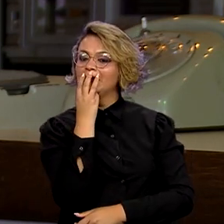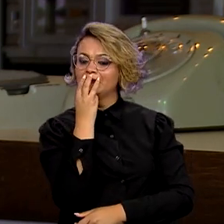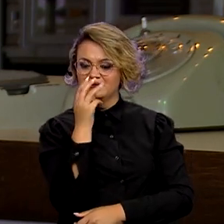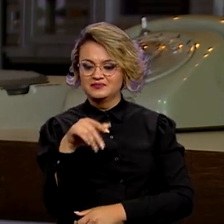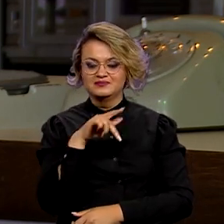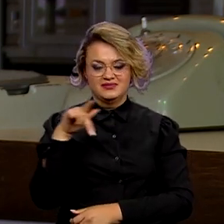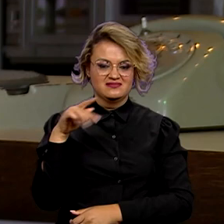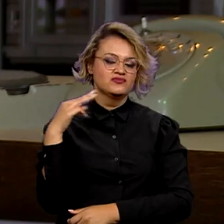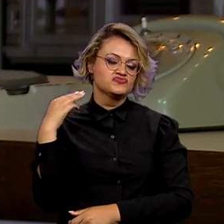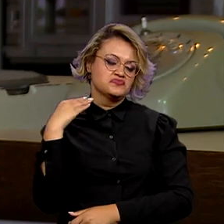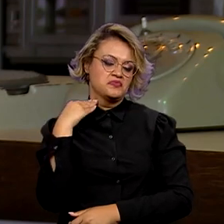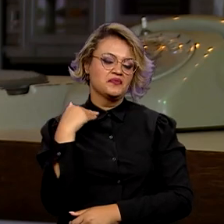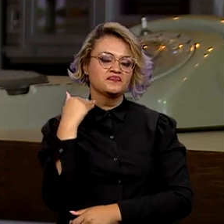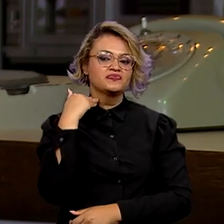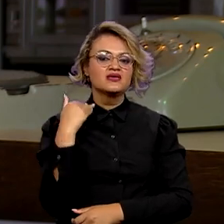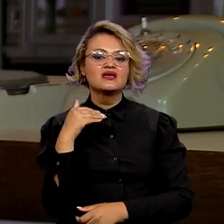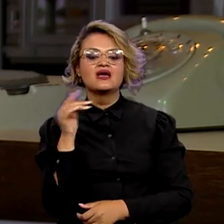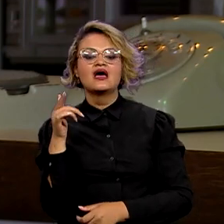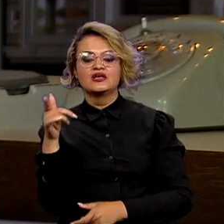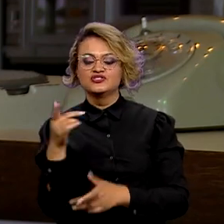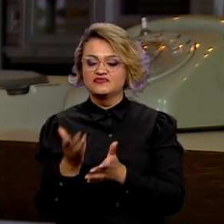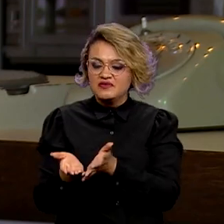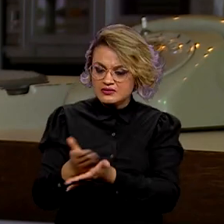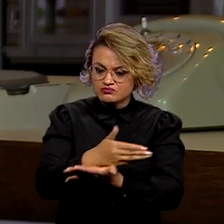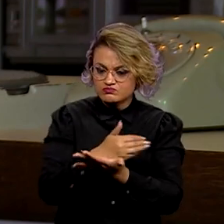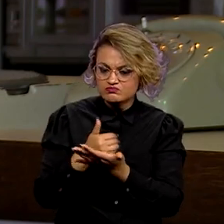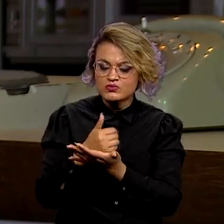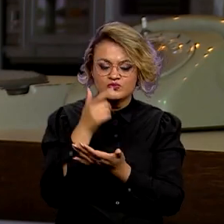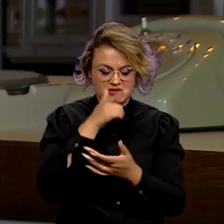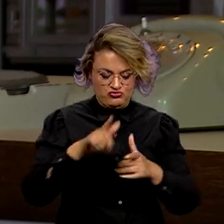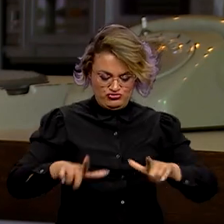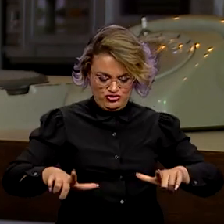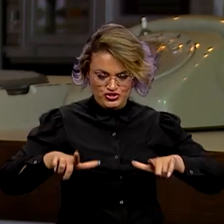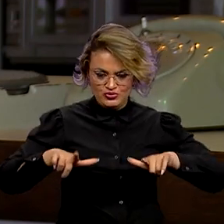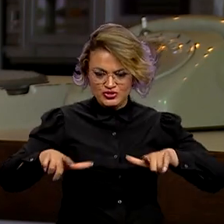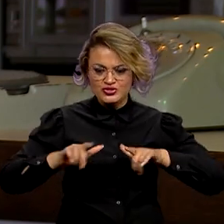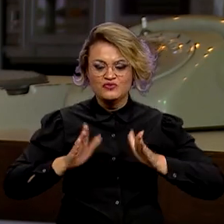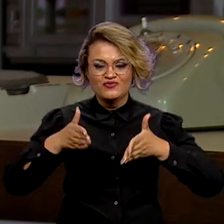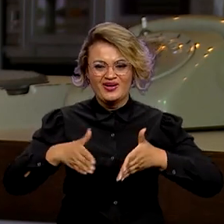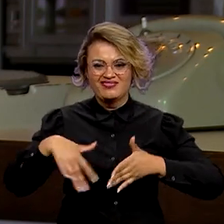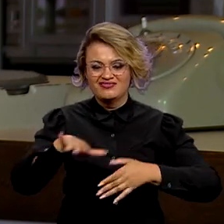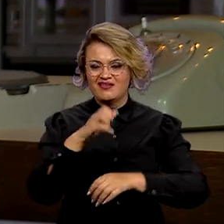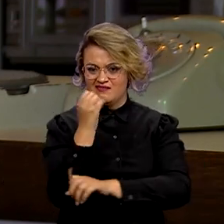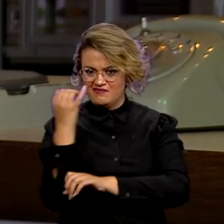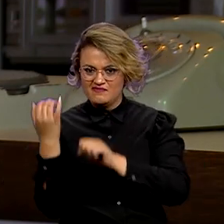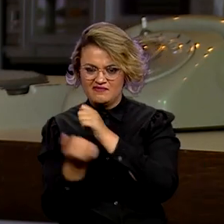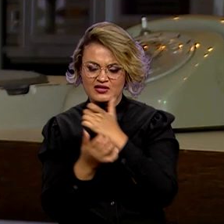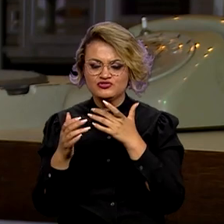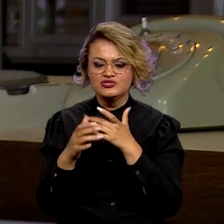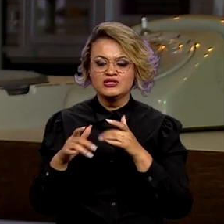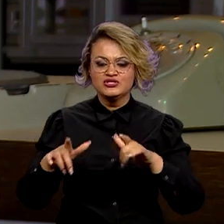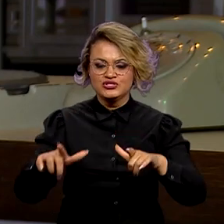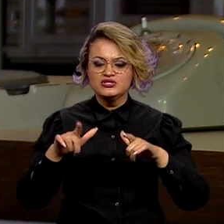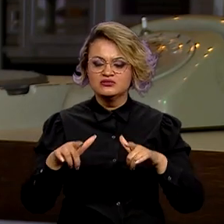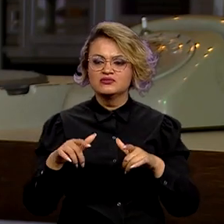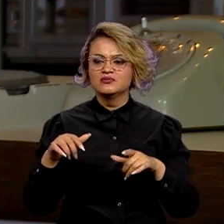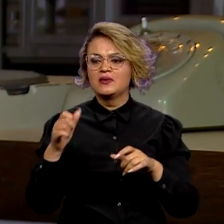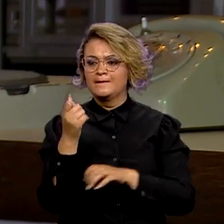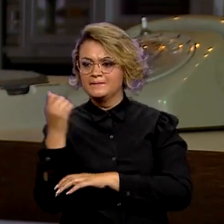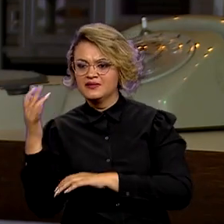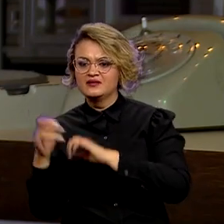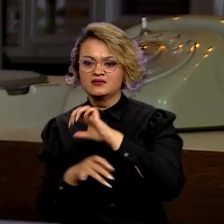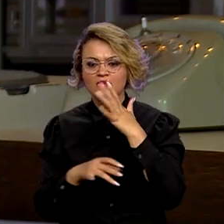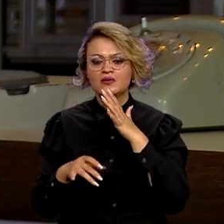ter uma captação de recursos a partir de títulos verdes que serão colocados no mercado, títulos